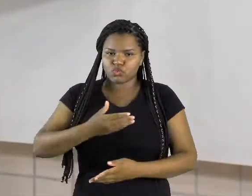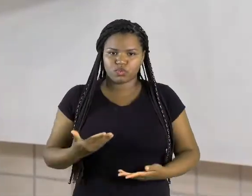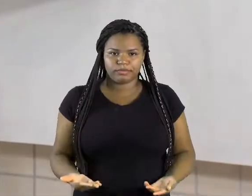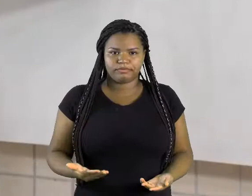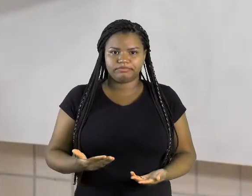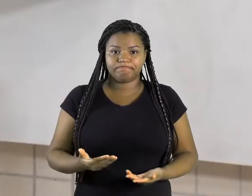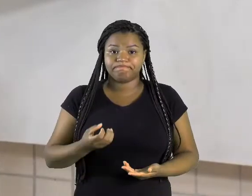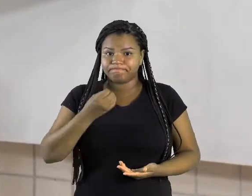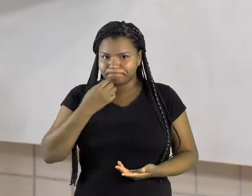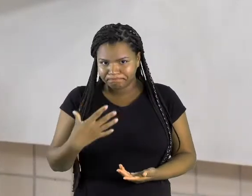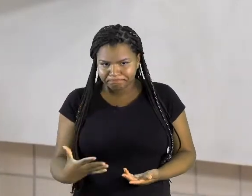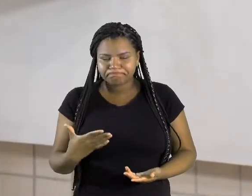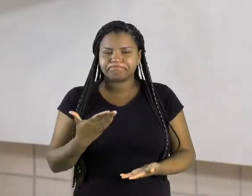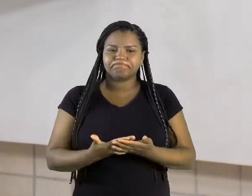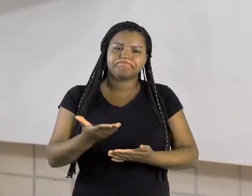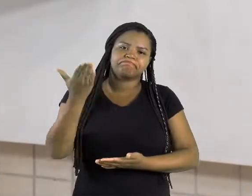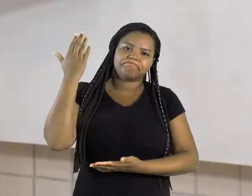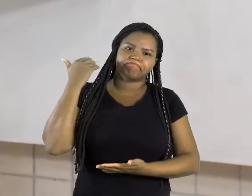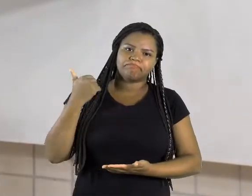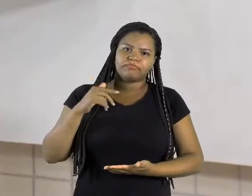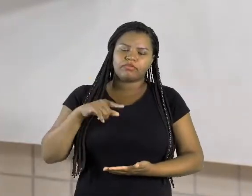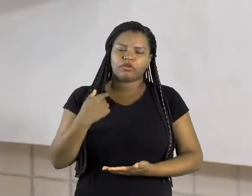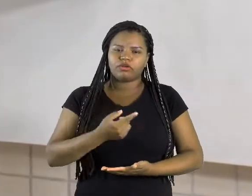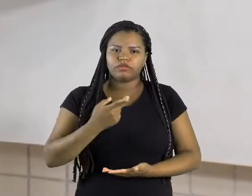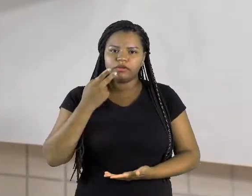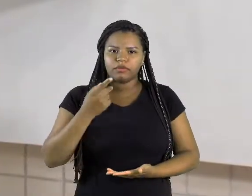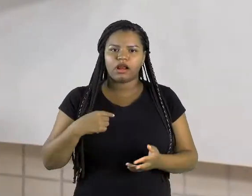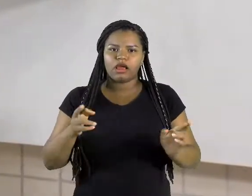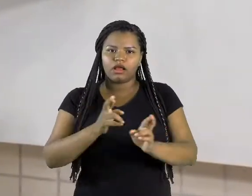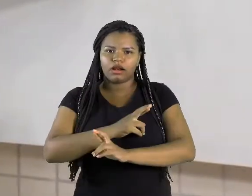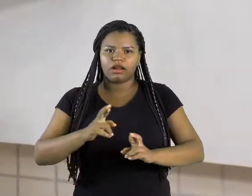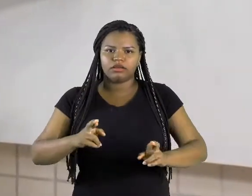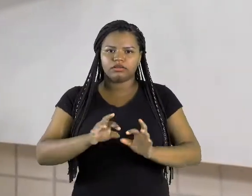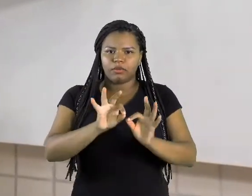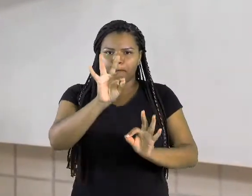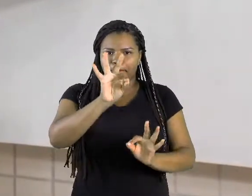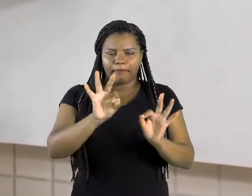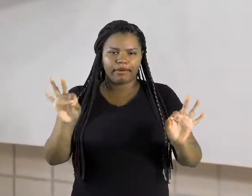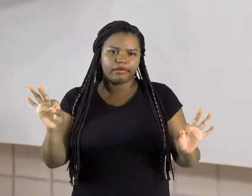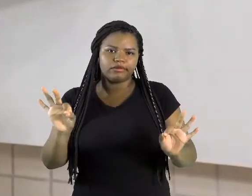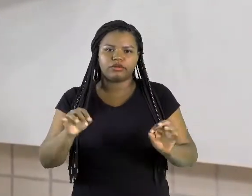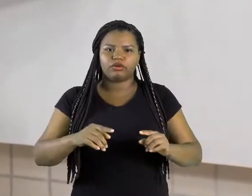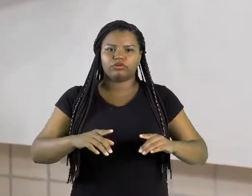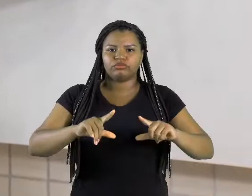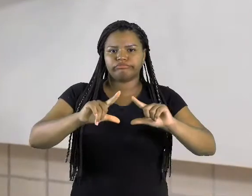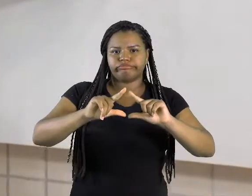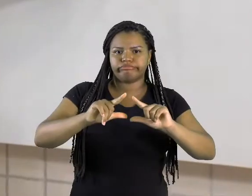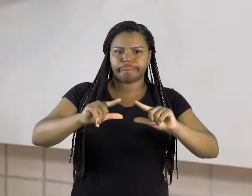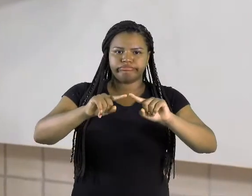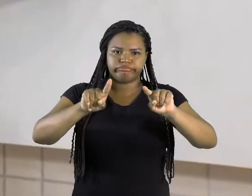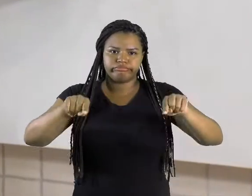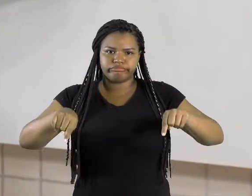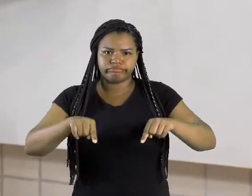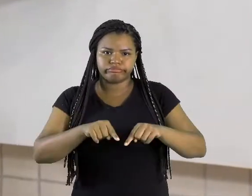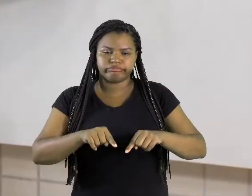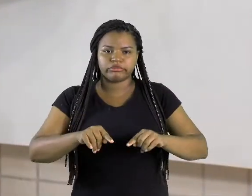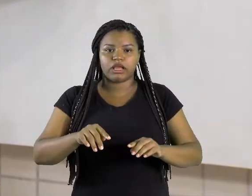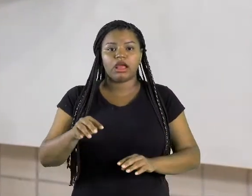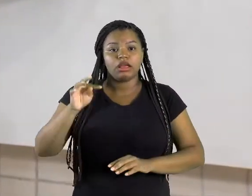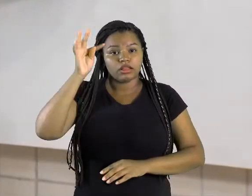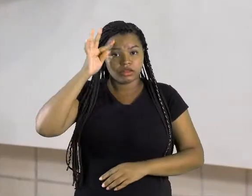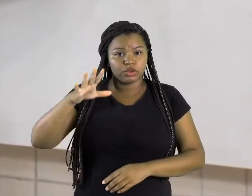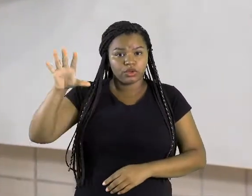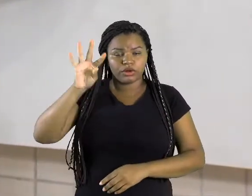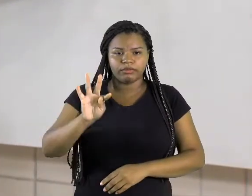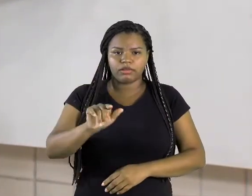nas aulas anteriores nós vimos relações métricas no triângulo retângulo, vimos Teorema de Tales, Teorema de Pitágoras. Todos